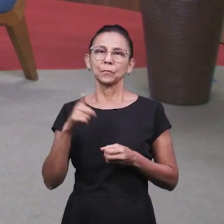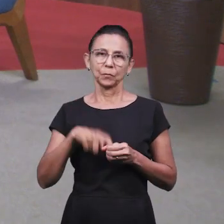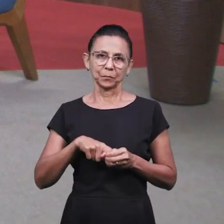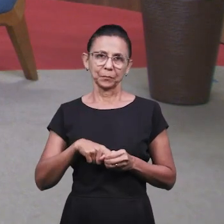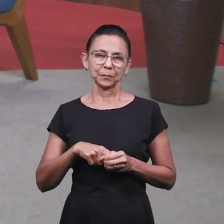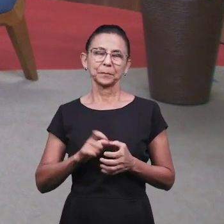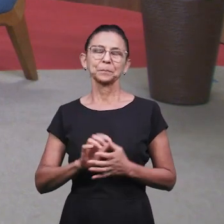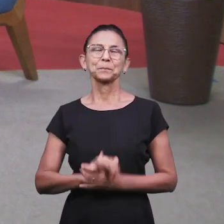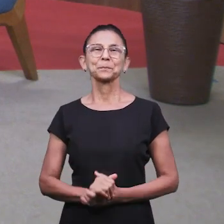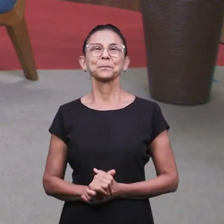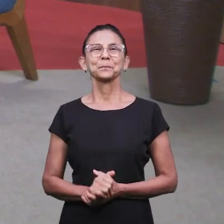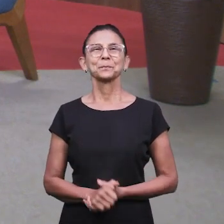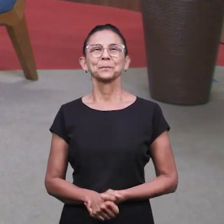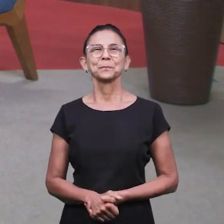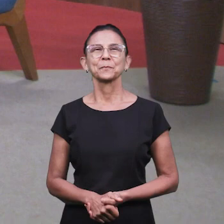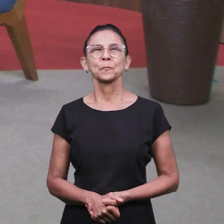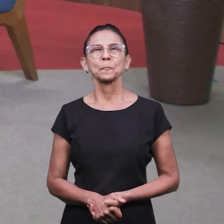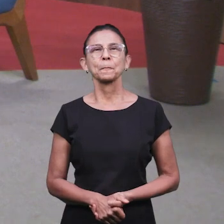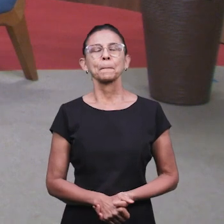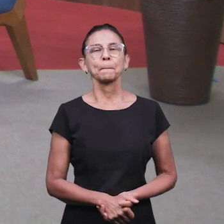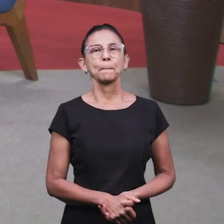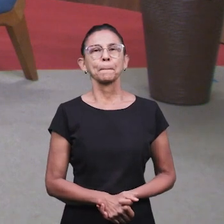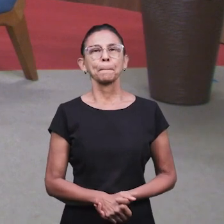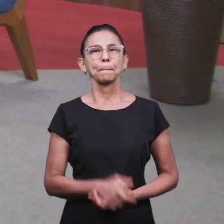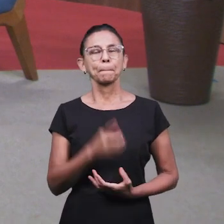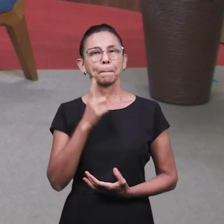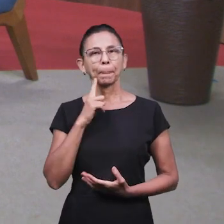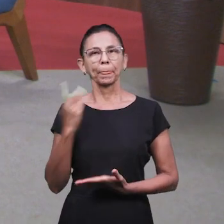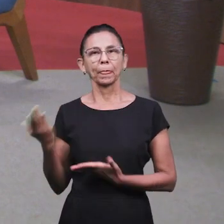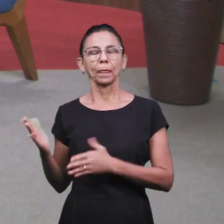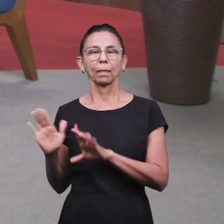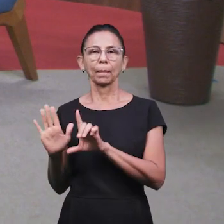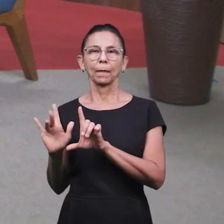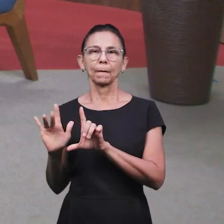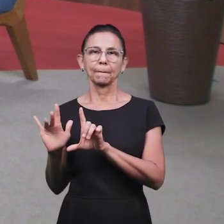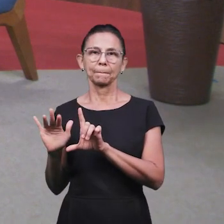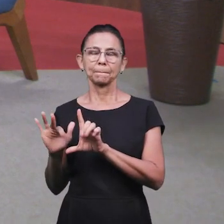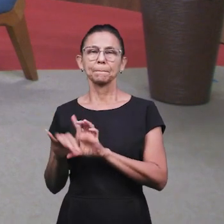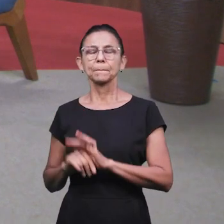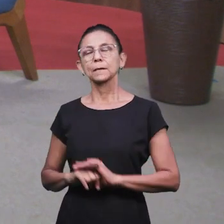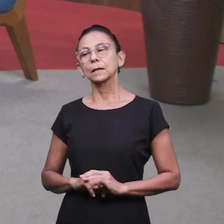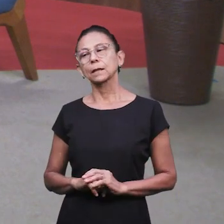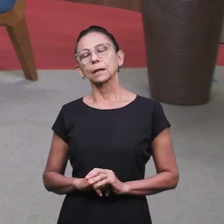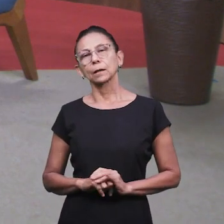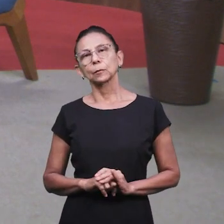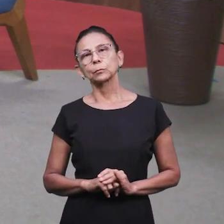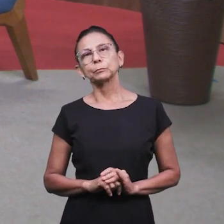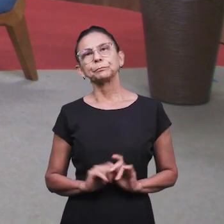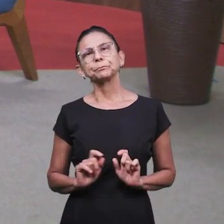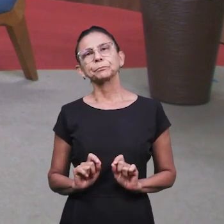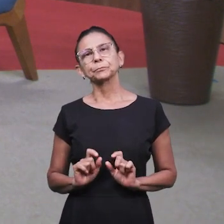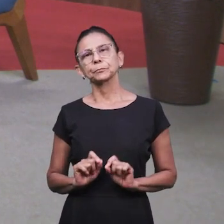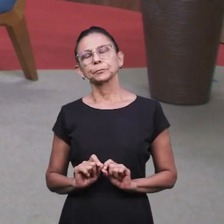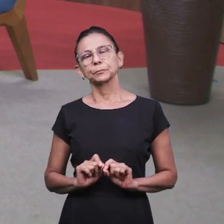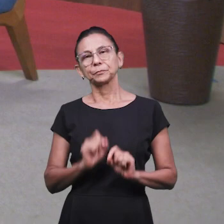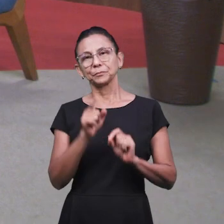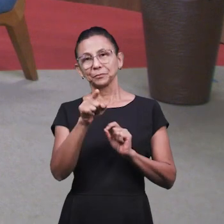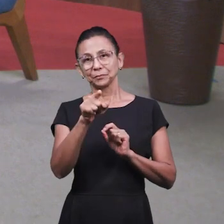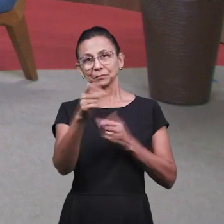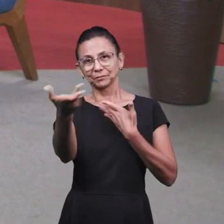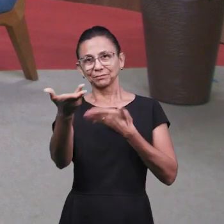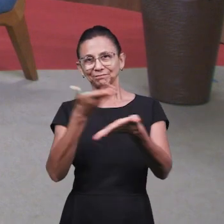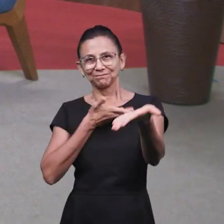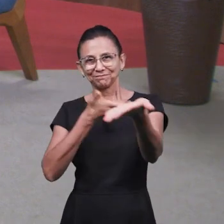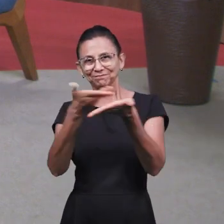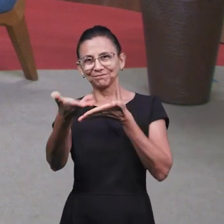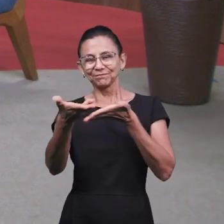vai estar junto novamente. Mas olha só, aí na tela está aparecendo o QR Code. E esse QR Code que apareceu agora é para você interagir